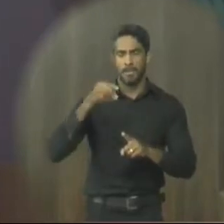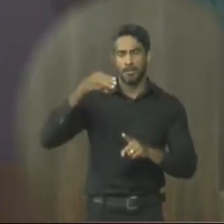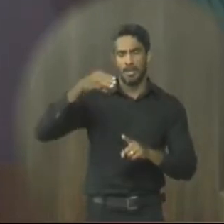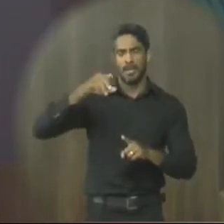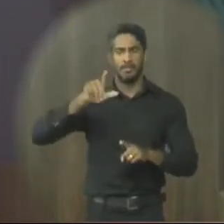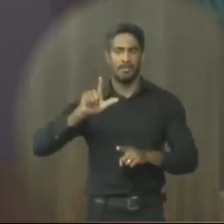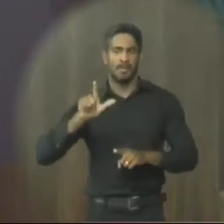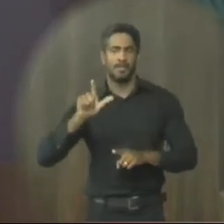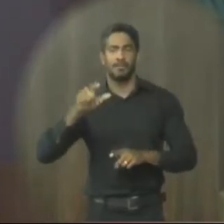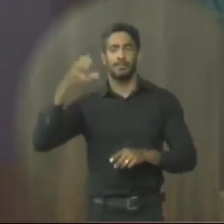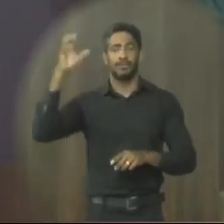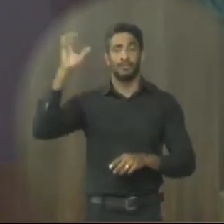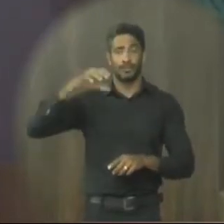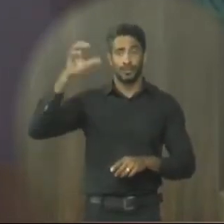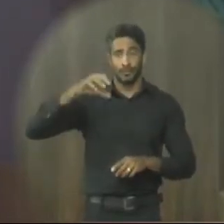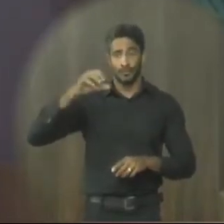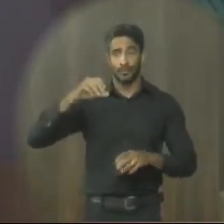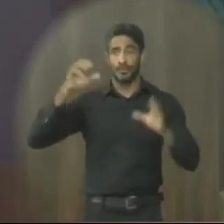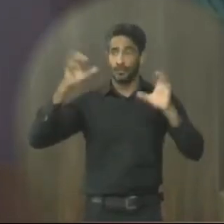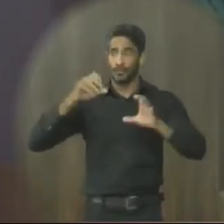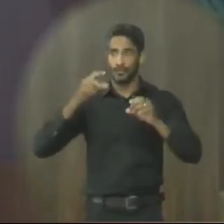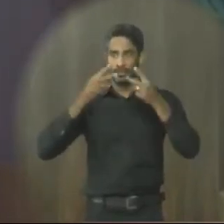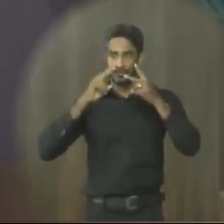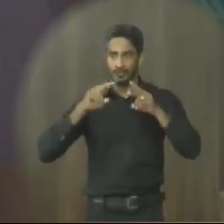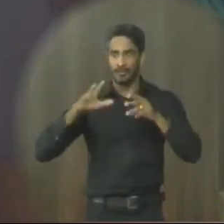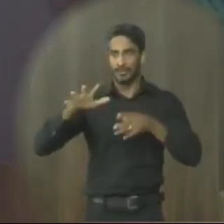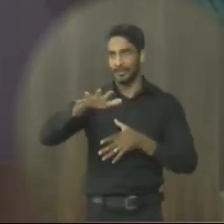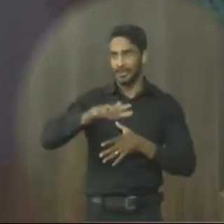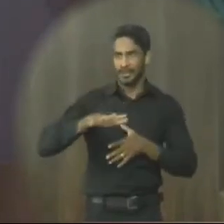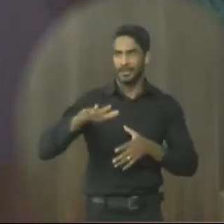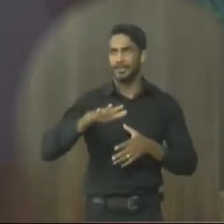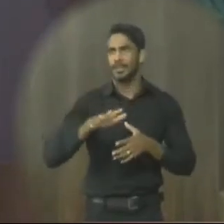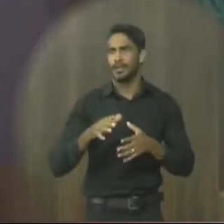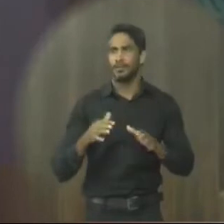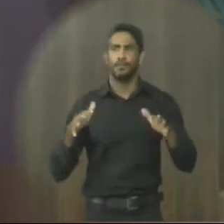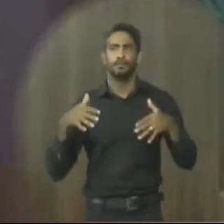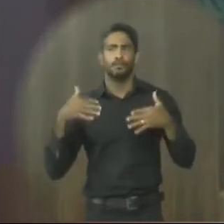Chuva há muito tempo não vista na região. E